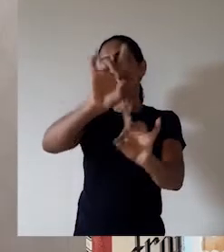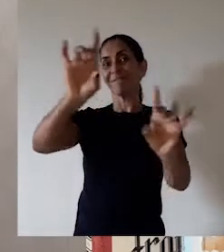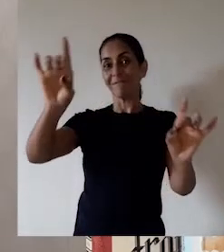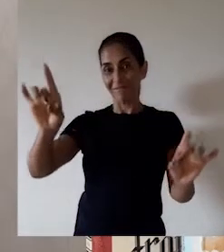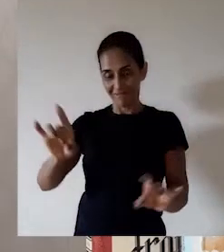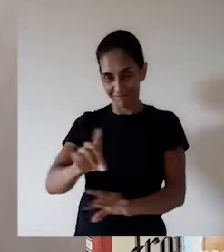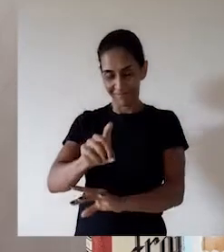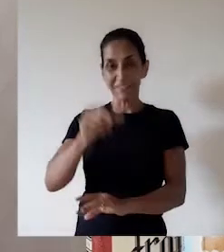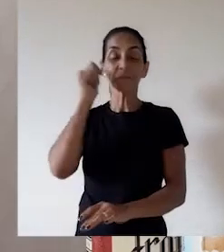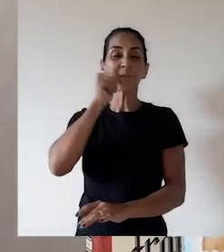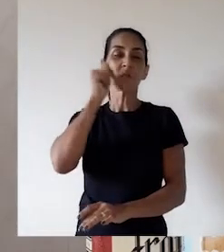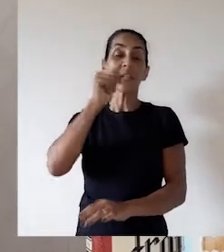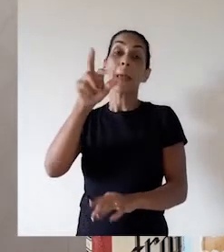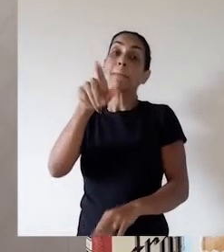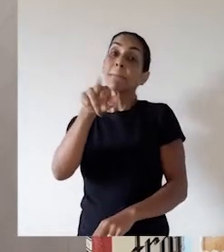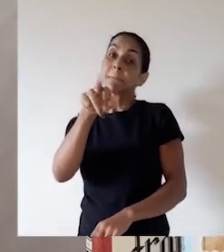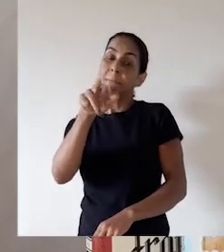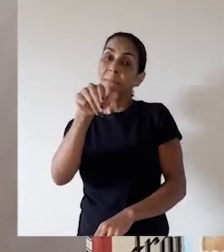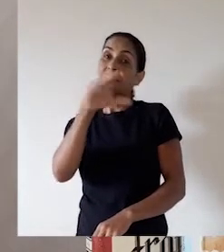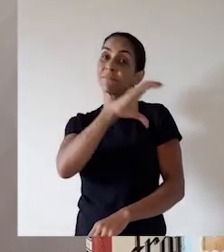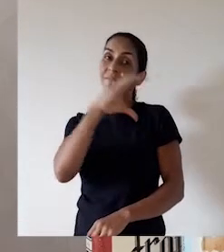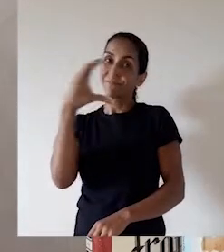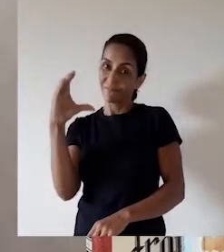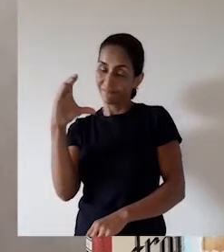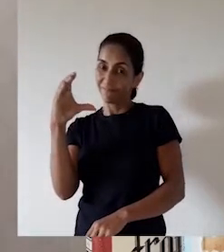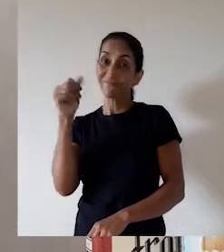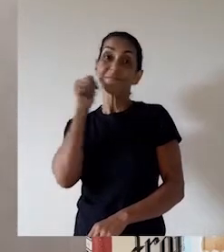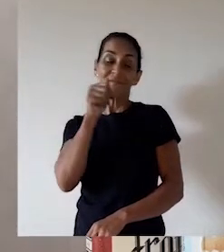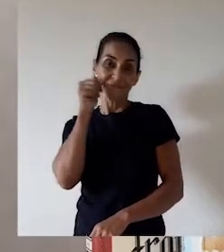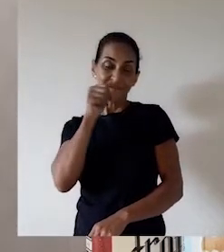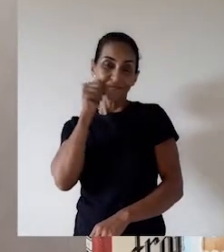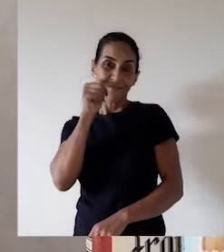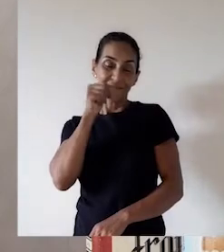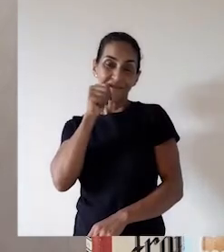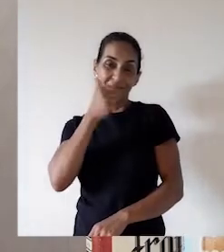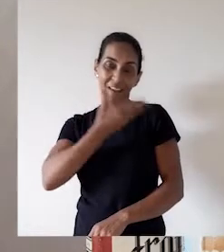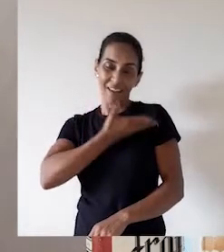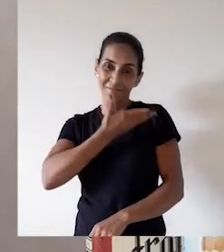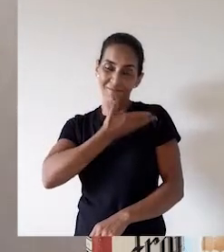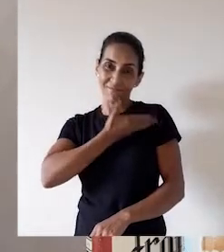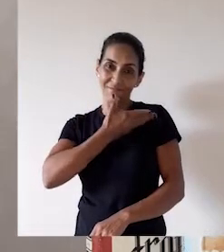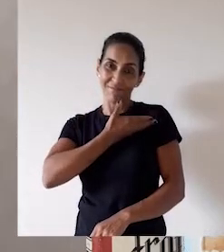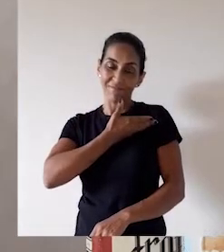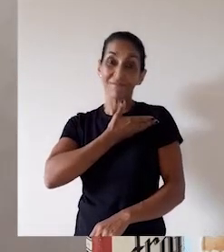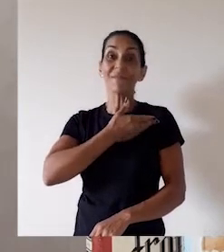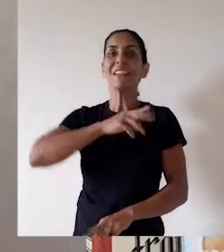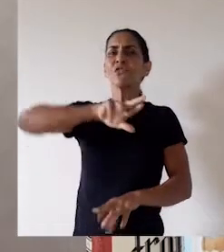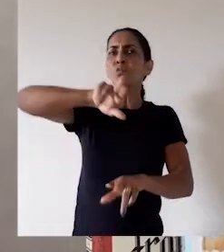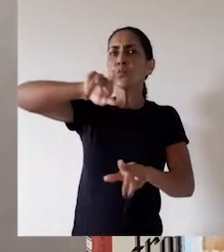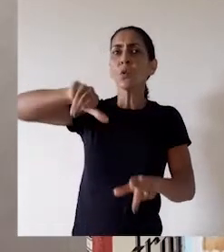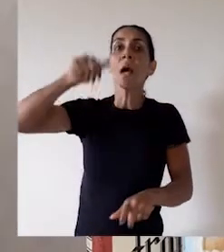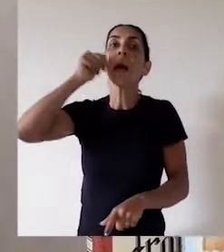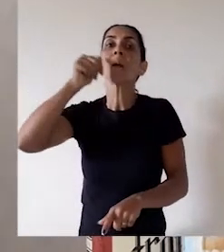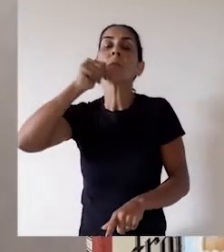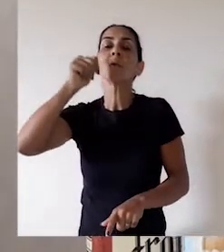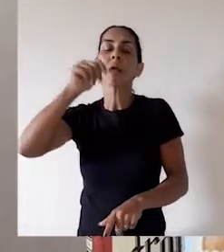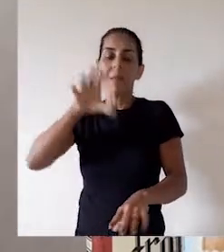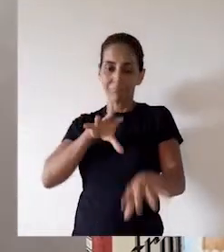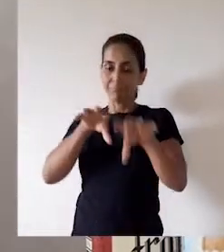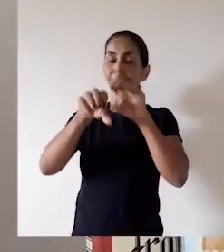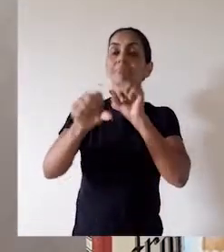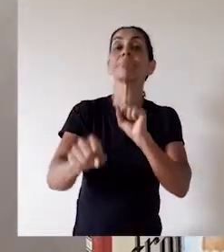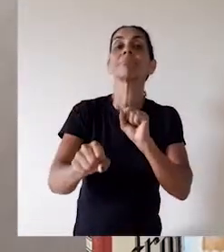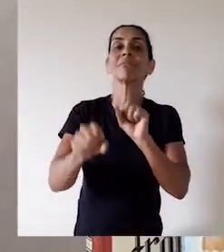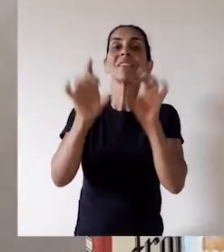vida, às minhas irmãs, minhas cunhadas, sobrinhas, minhas amigas, a todas as mulheres que fizeram parte da minha formação,